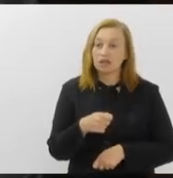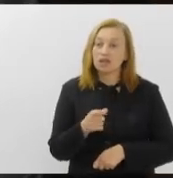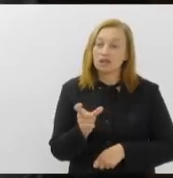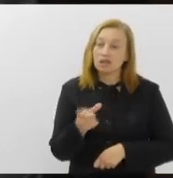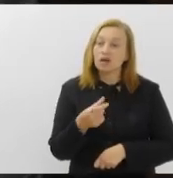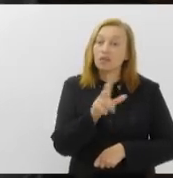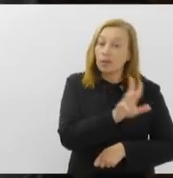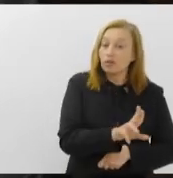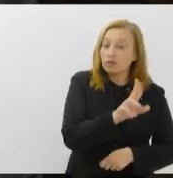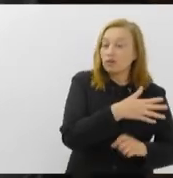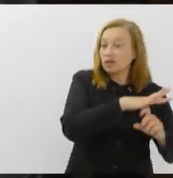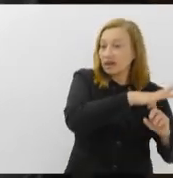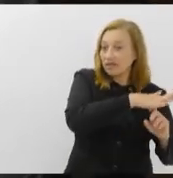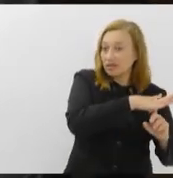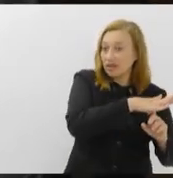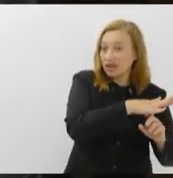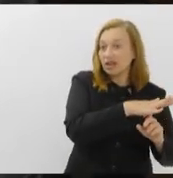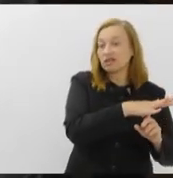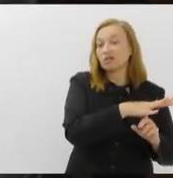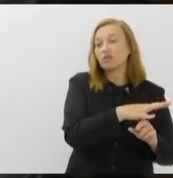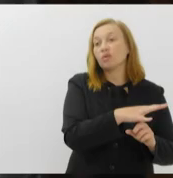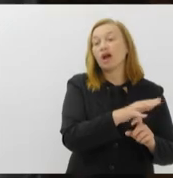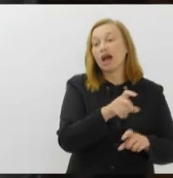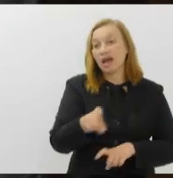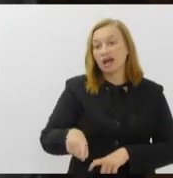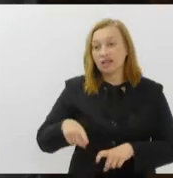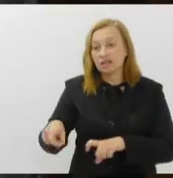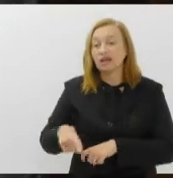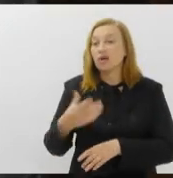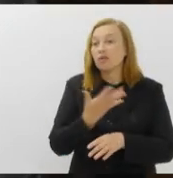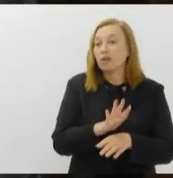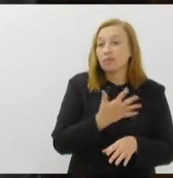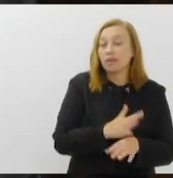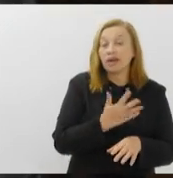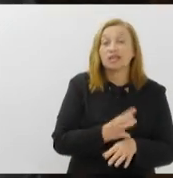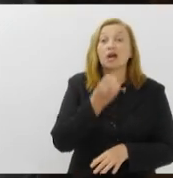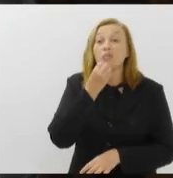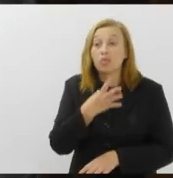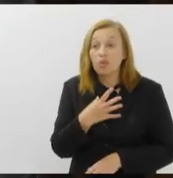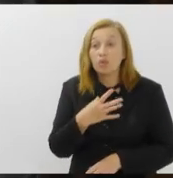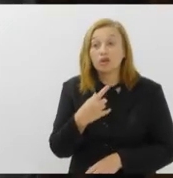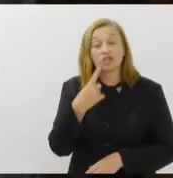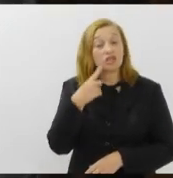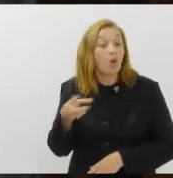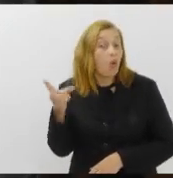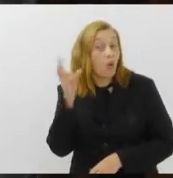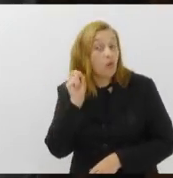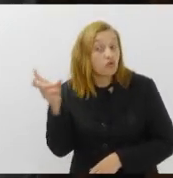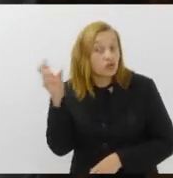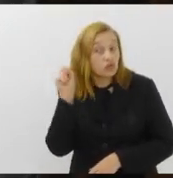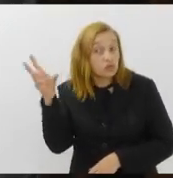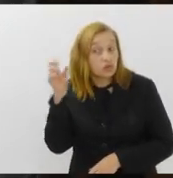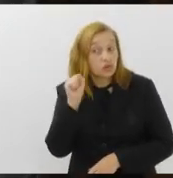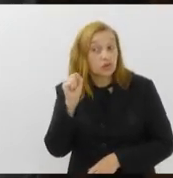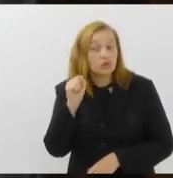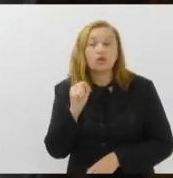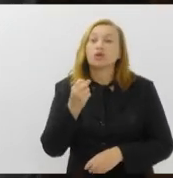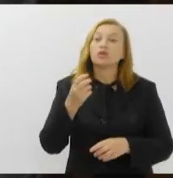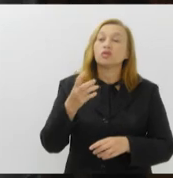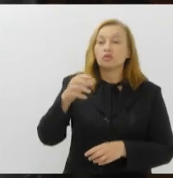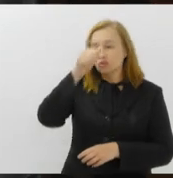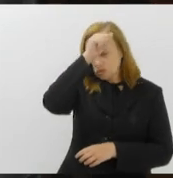na feira do agricultor. Isso é uma boa prática muito positiva. E a gente está escutando esses municípios, entendendo